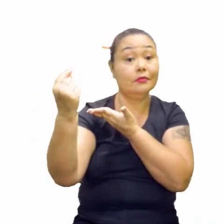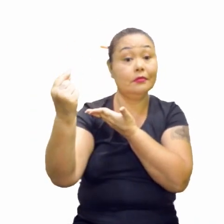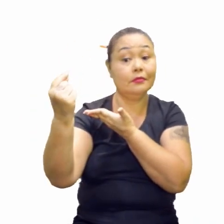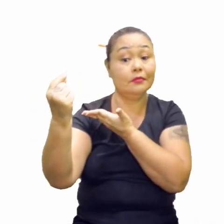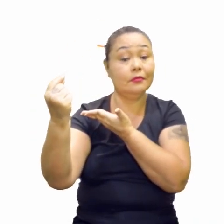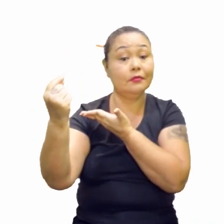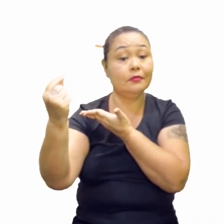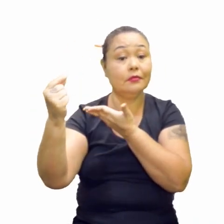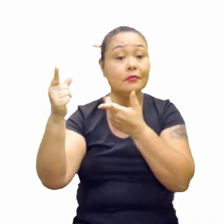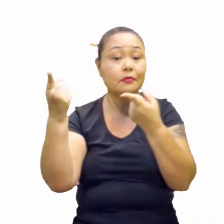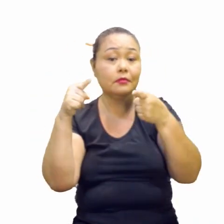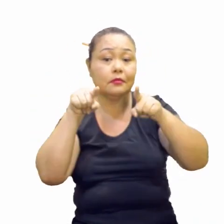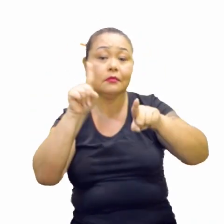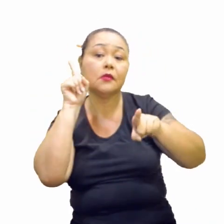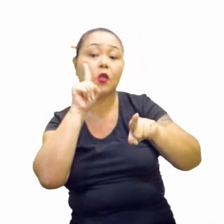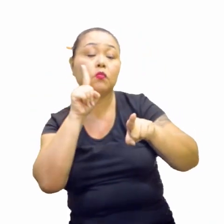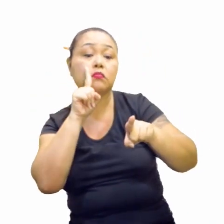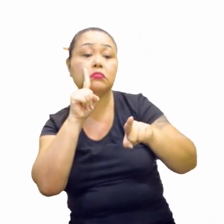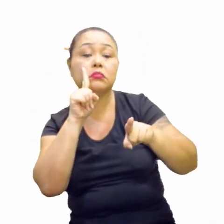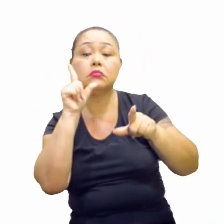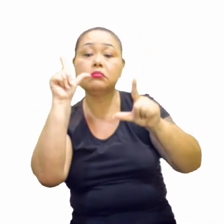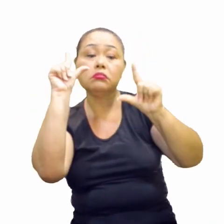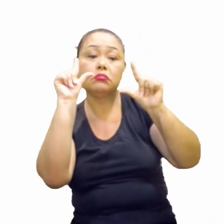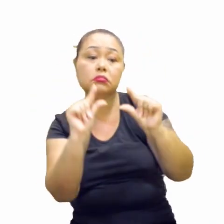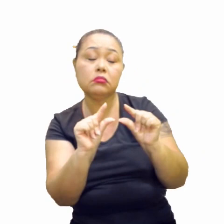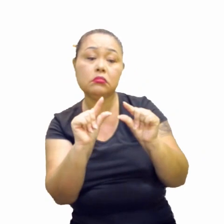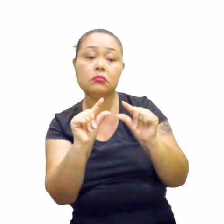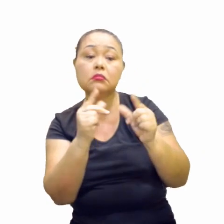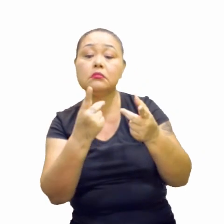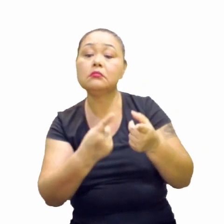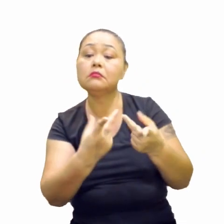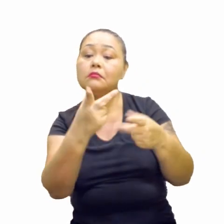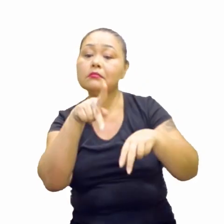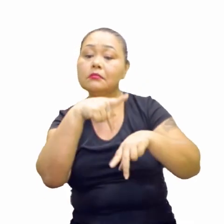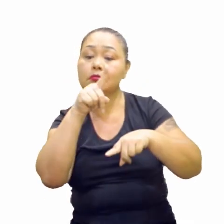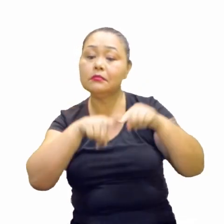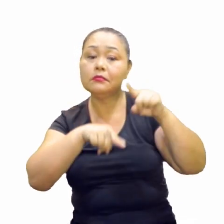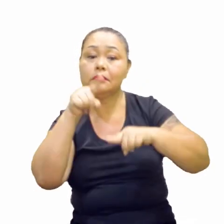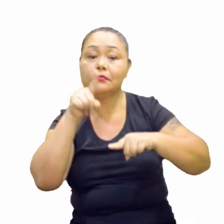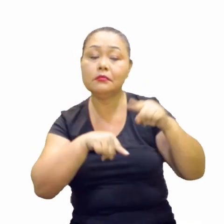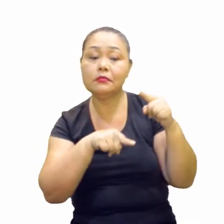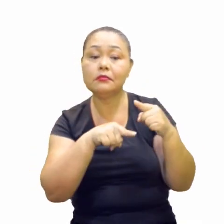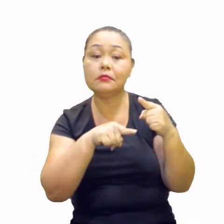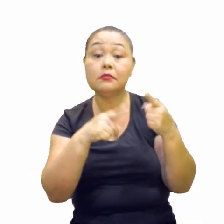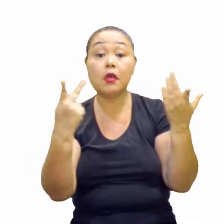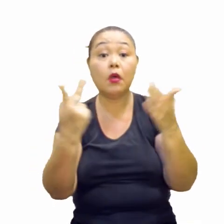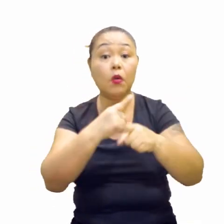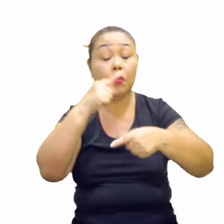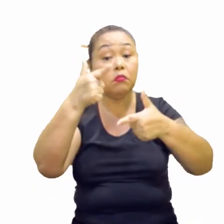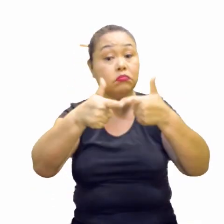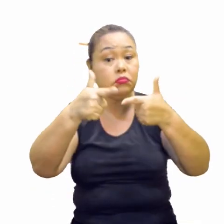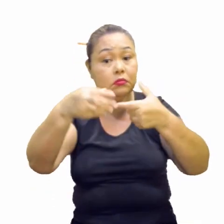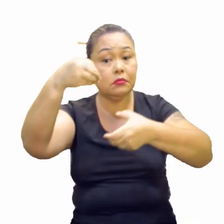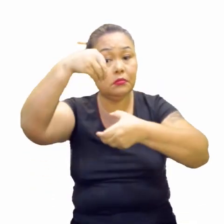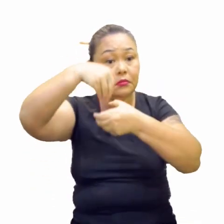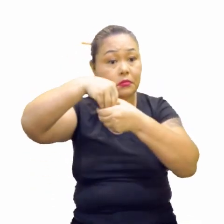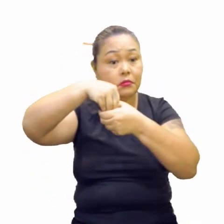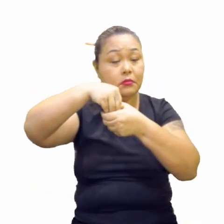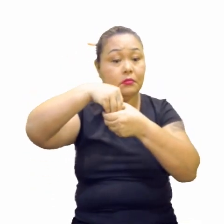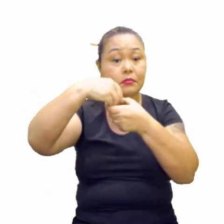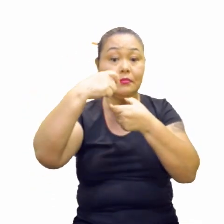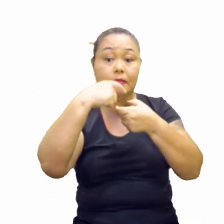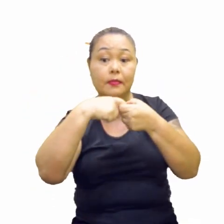Paralelamente, os Estados Unidos reduziram suas importações, o que gerou problemas econômicos para seus